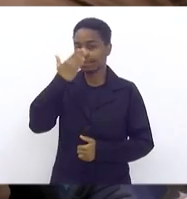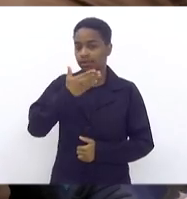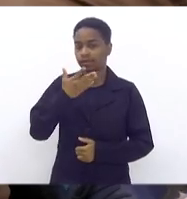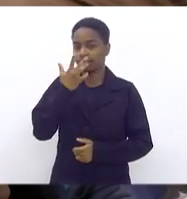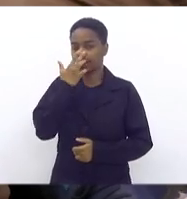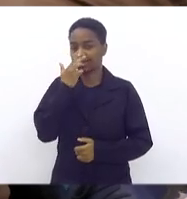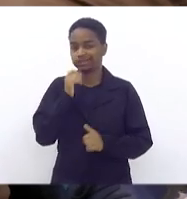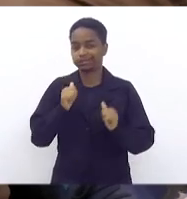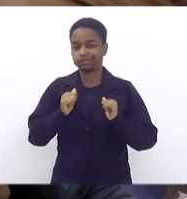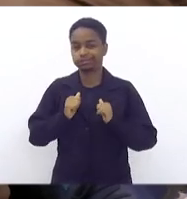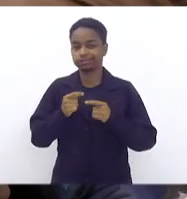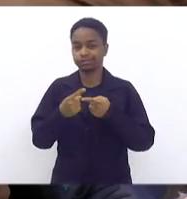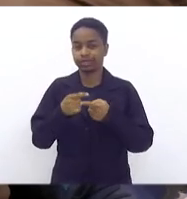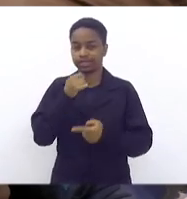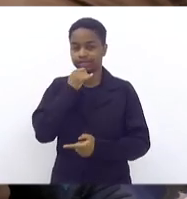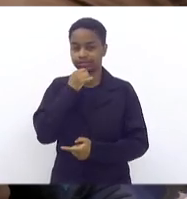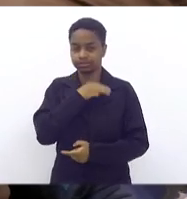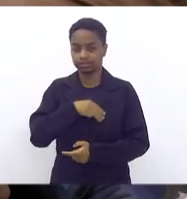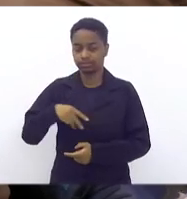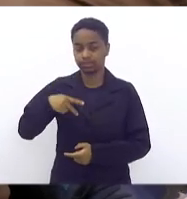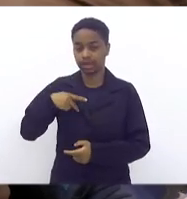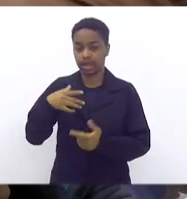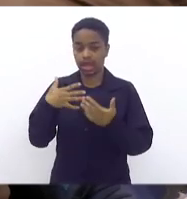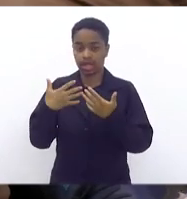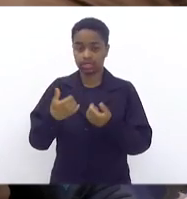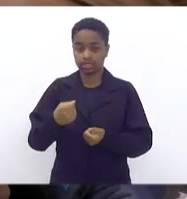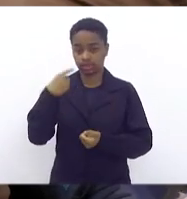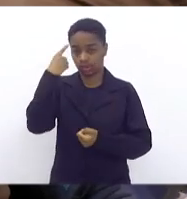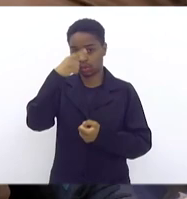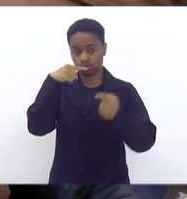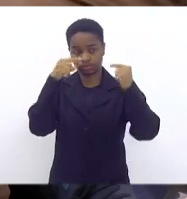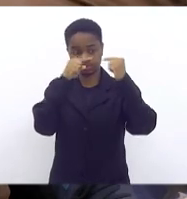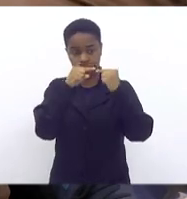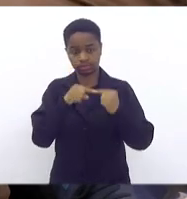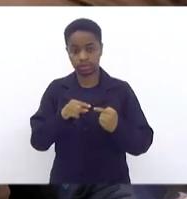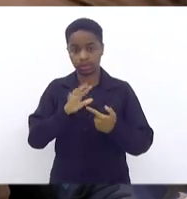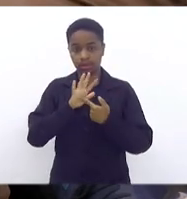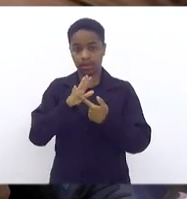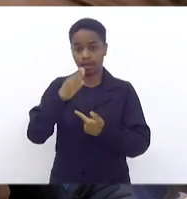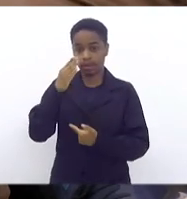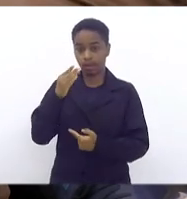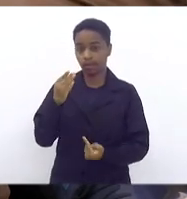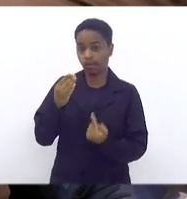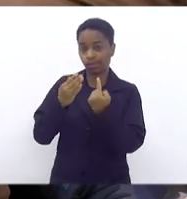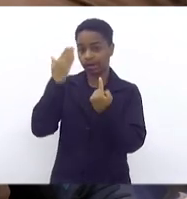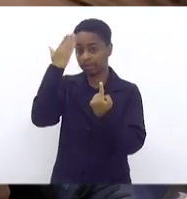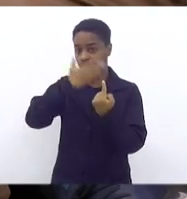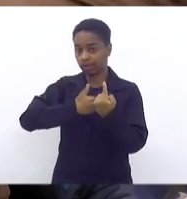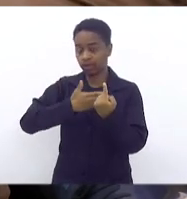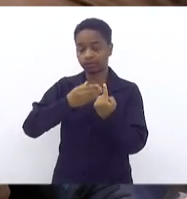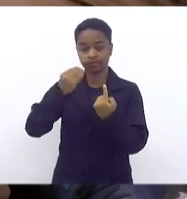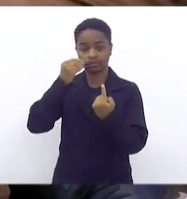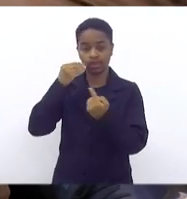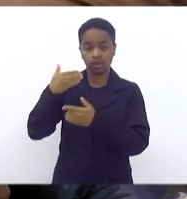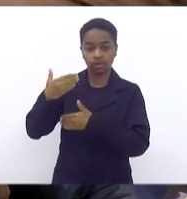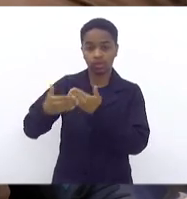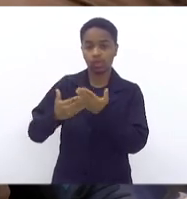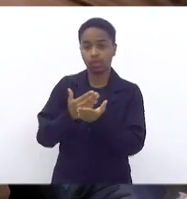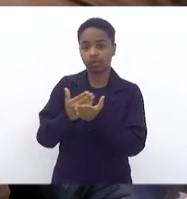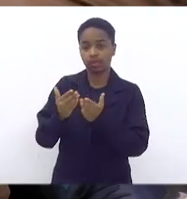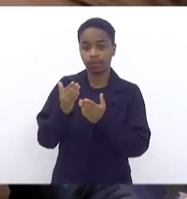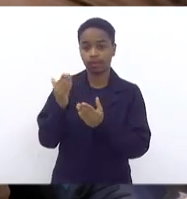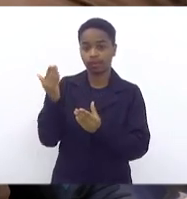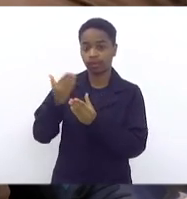Público aceita por exemplo reconhecimento fotográfico como um prova única para iniciar um processo contra uma